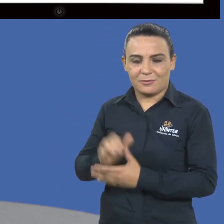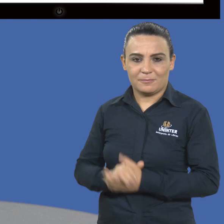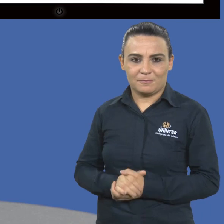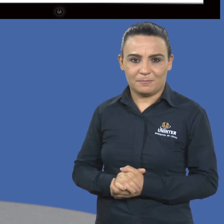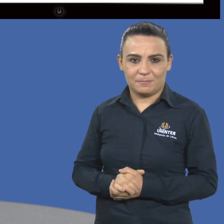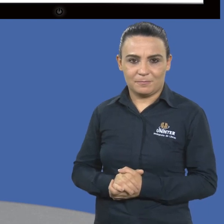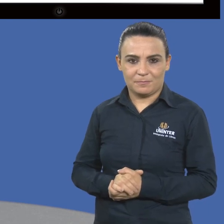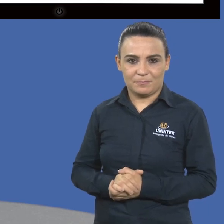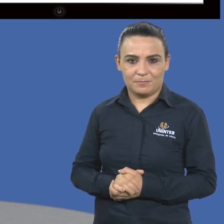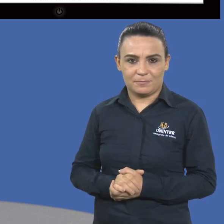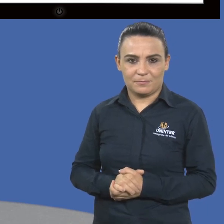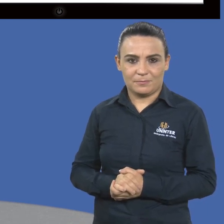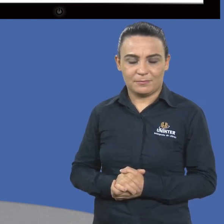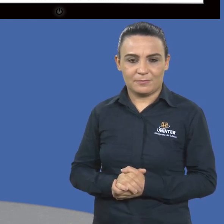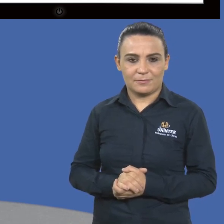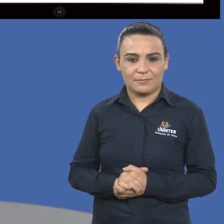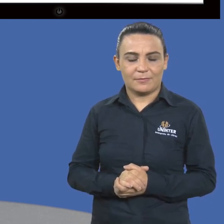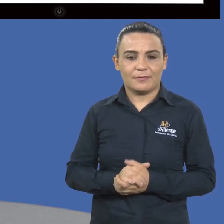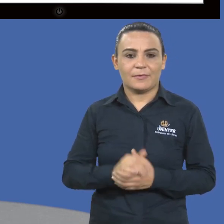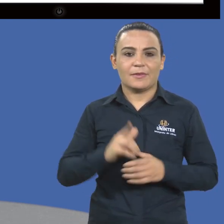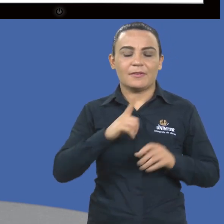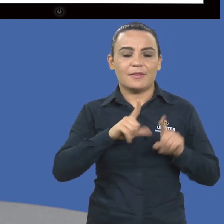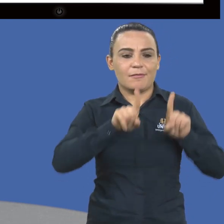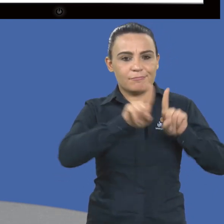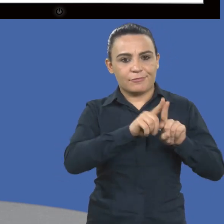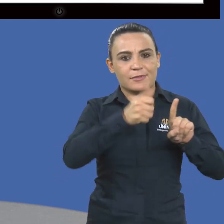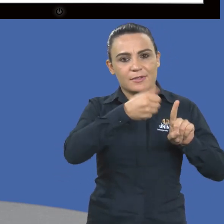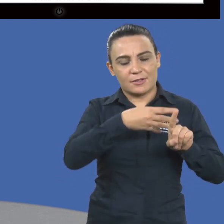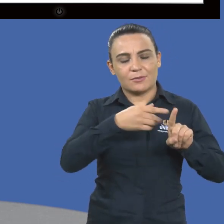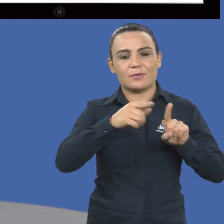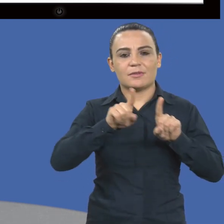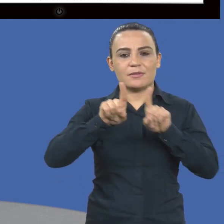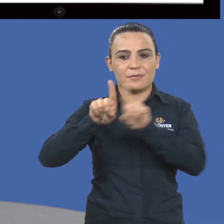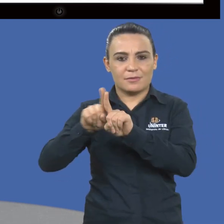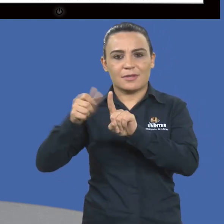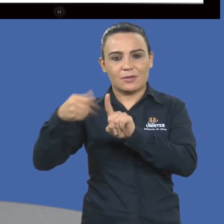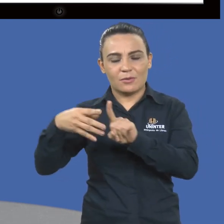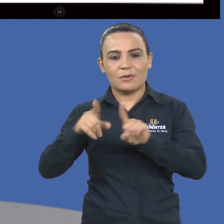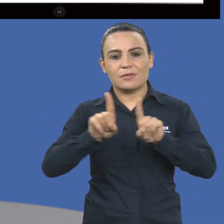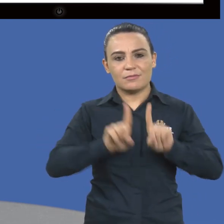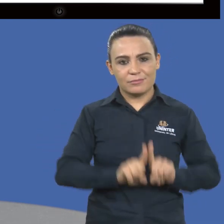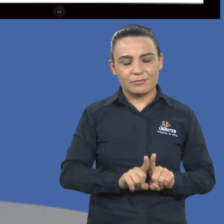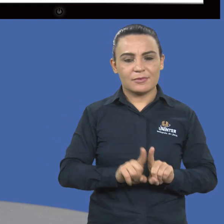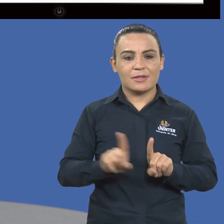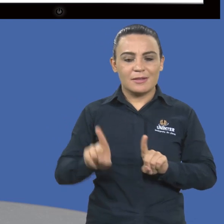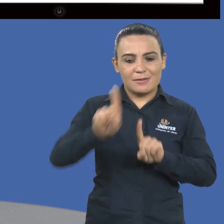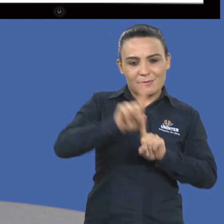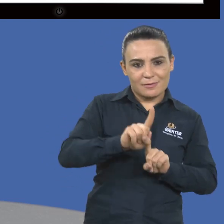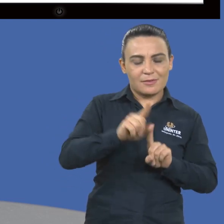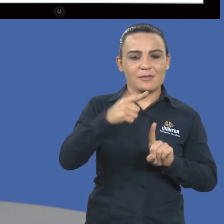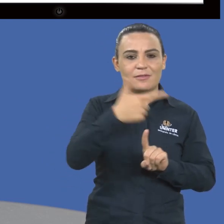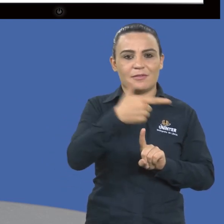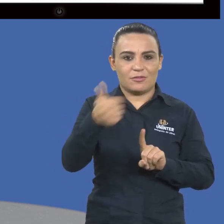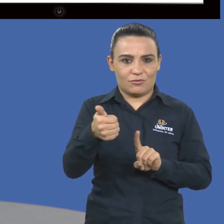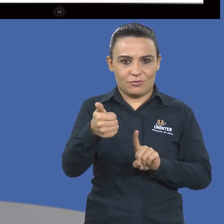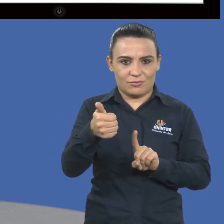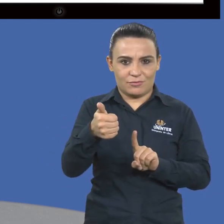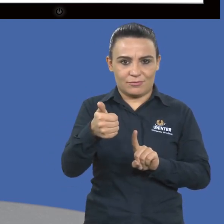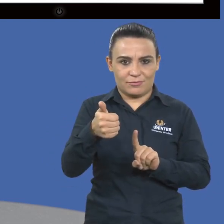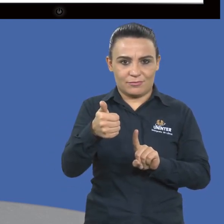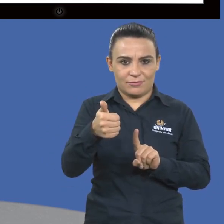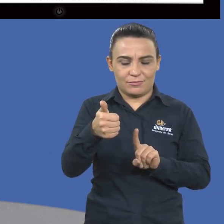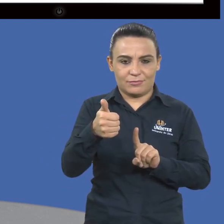14 com o 21 em cima, daí tem um outro 14, um 21 e outro 21. Trissomia do